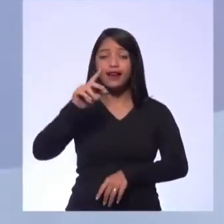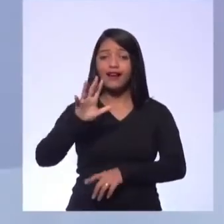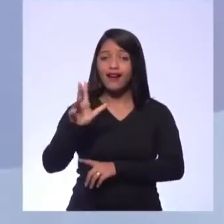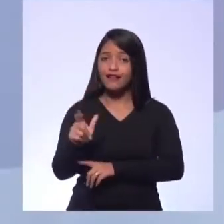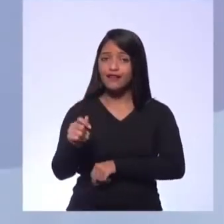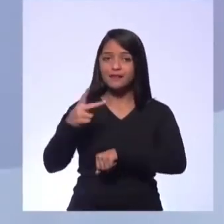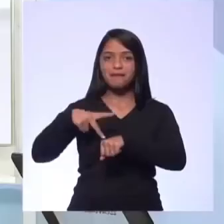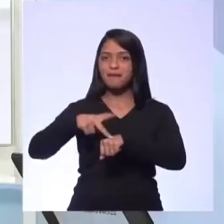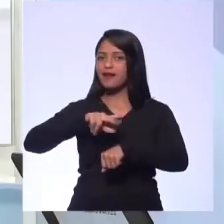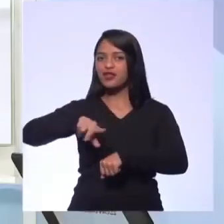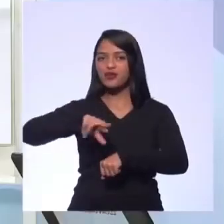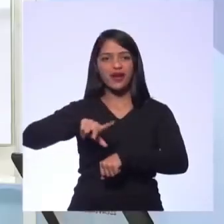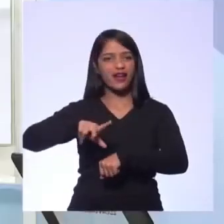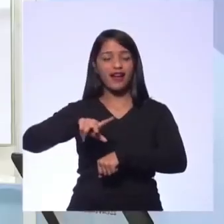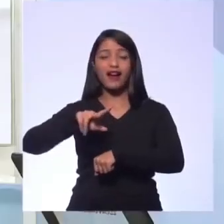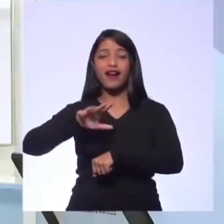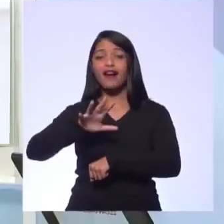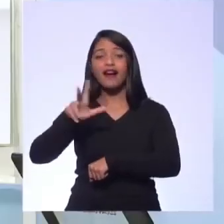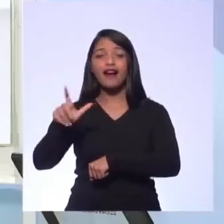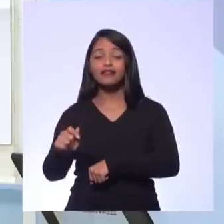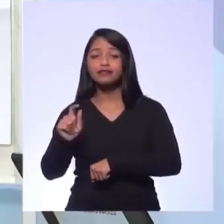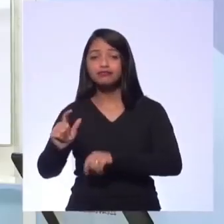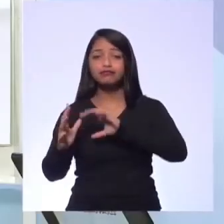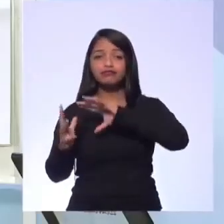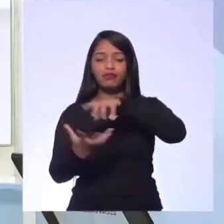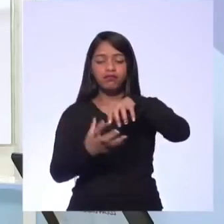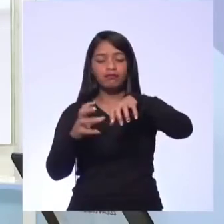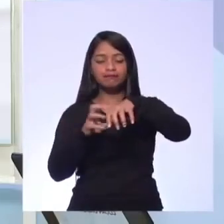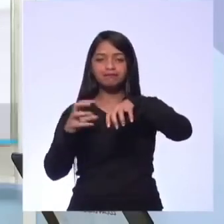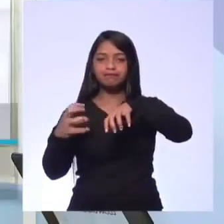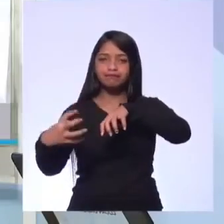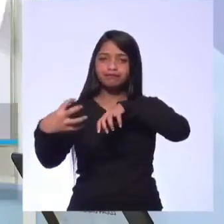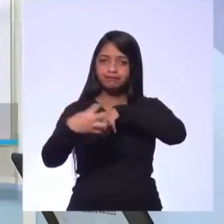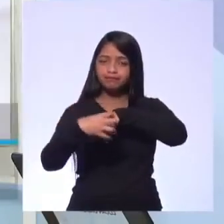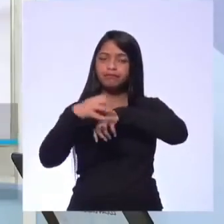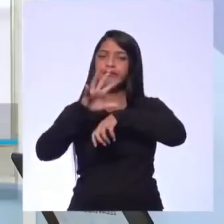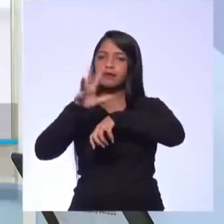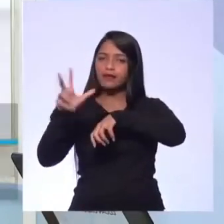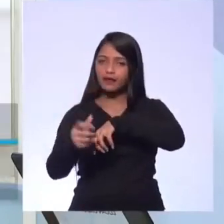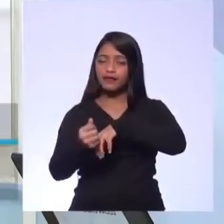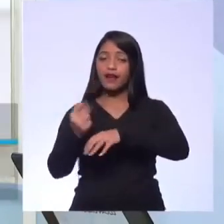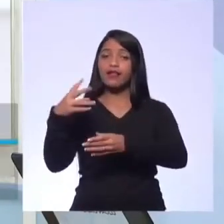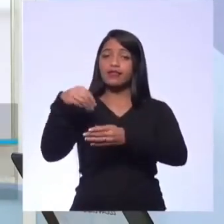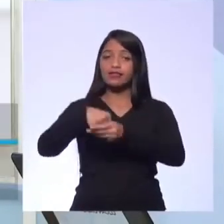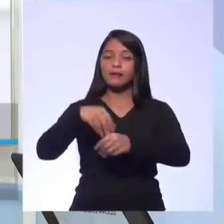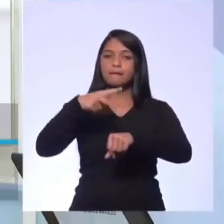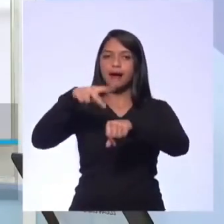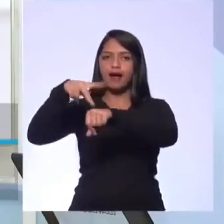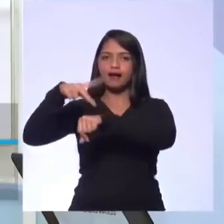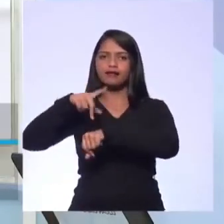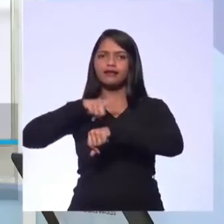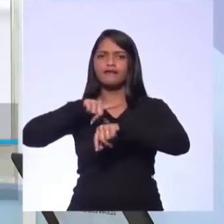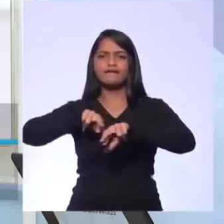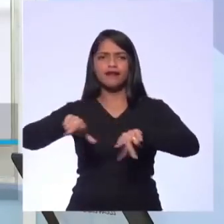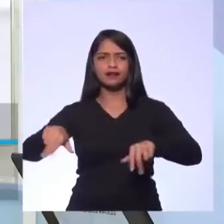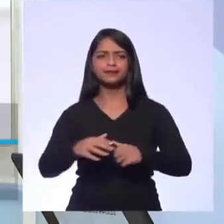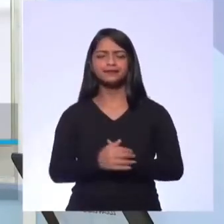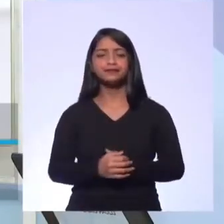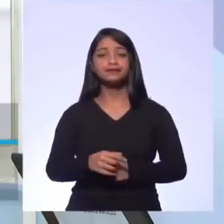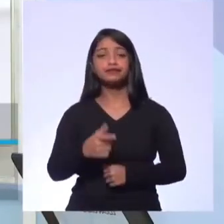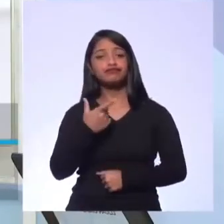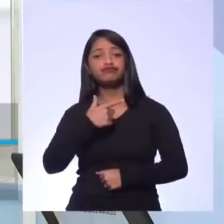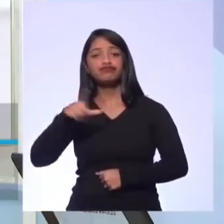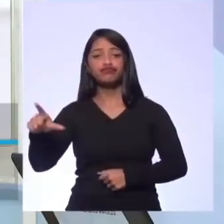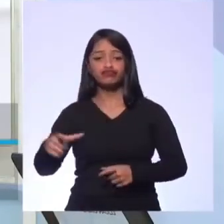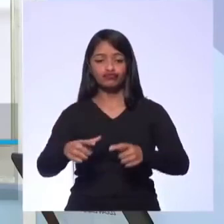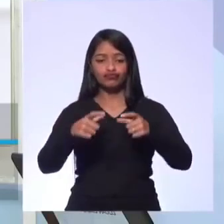continente, tem vários países diferentes aí. Então, vamos pesquisar aí sobre a origem, certo? E aí, o pessoal colocou hambúrguer também,